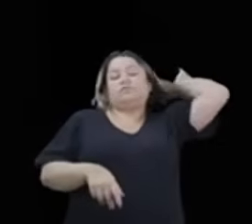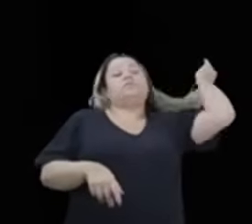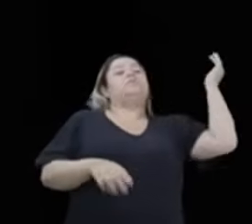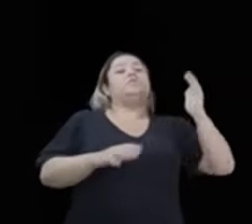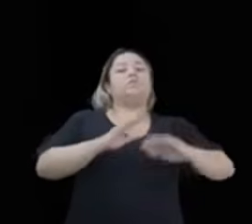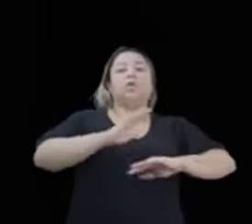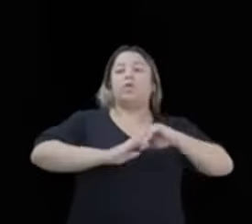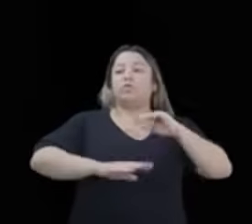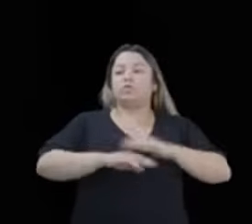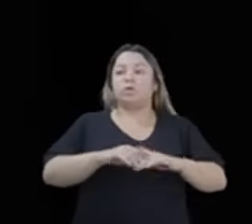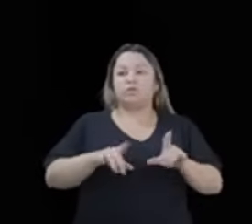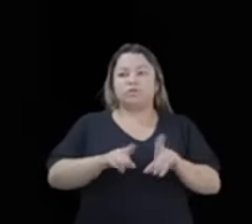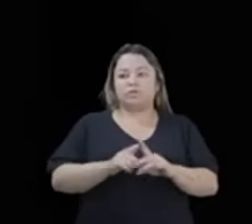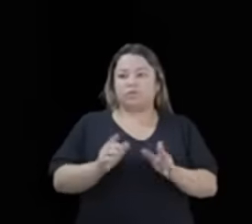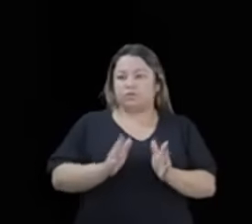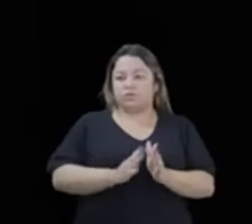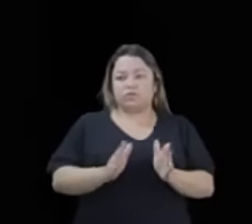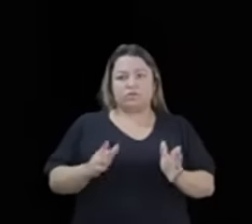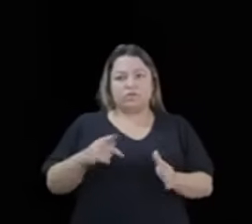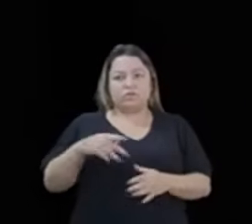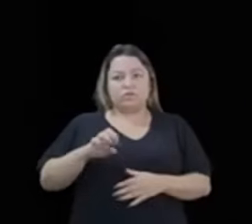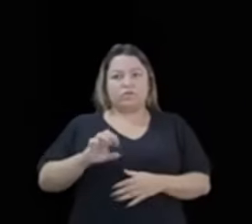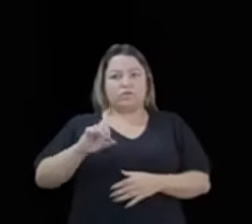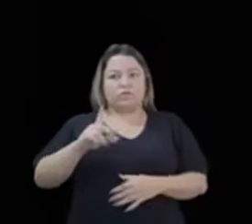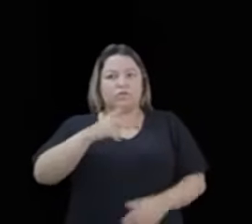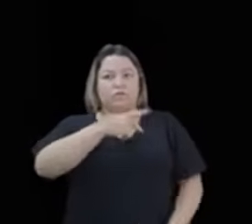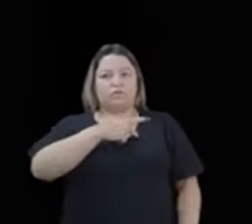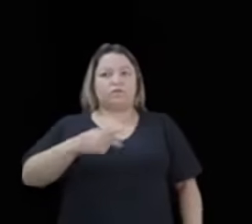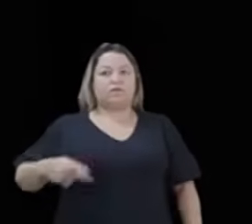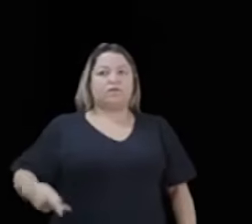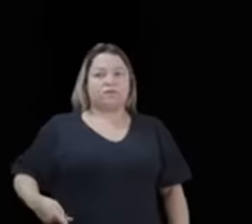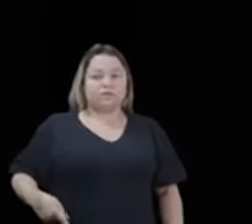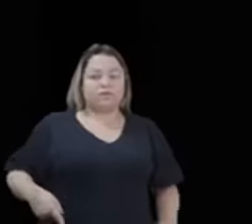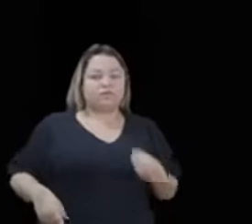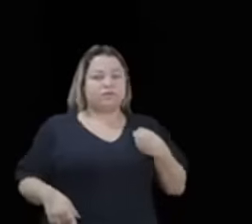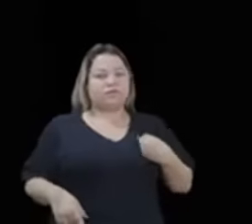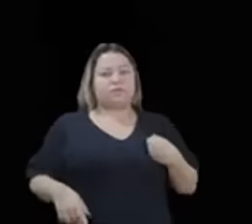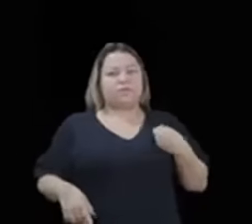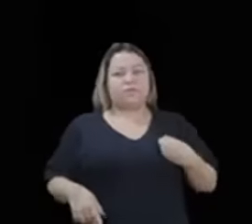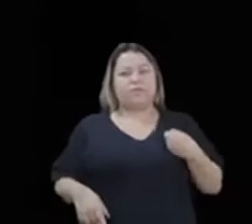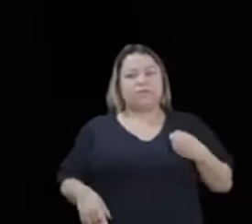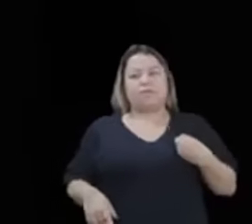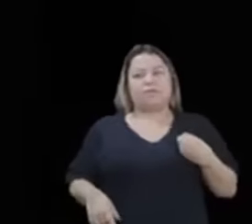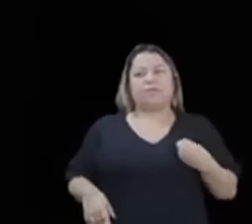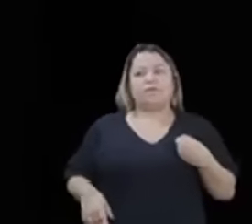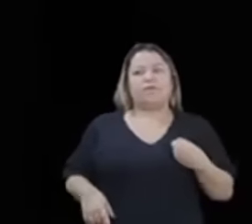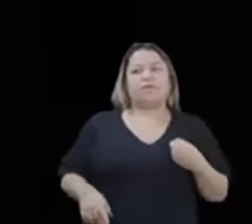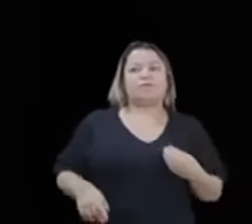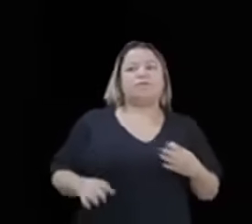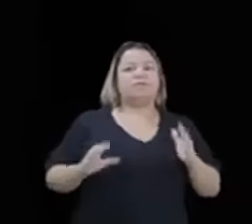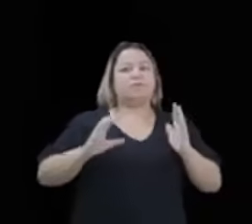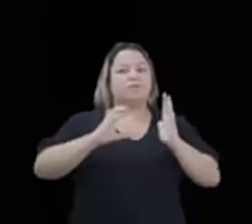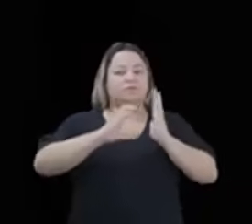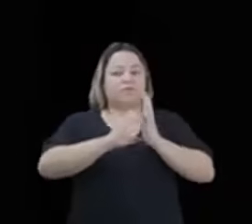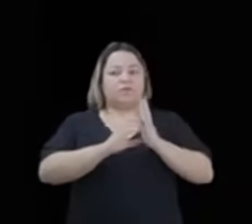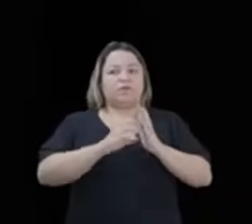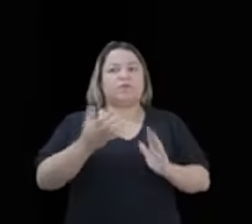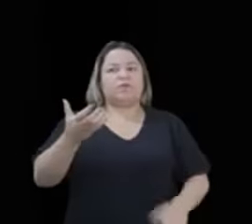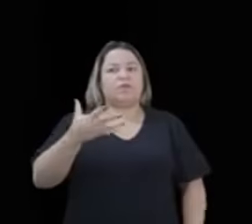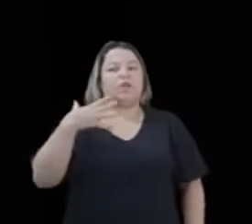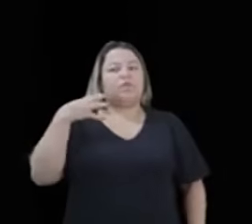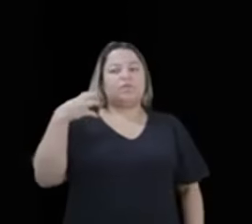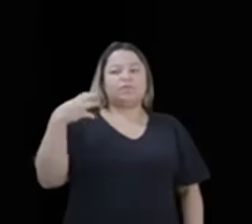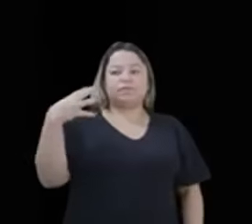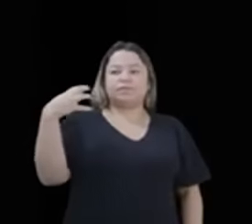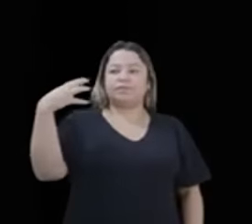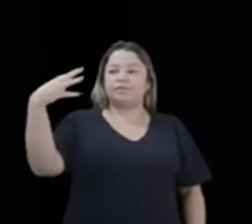prática apenas do período do PED. Eu quero ser um presidente presente na vida do nosso partido, quero